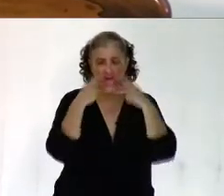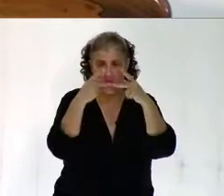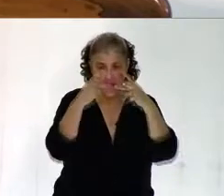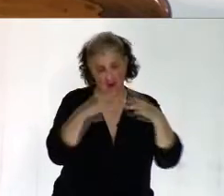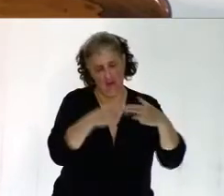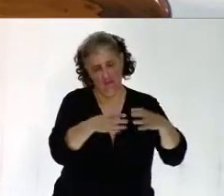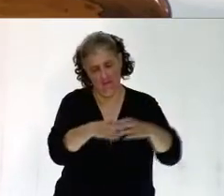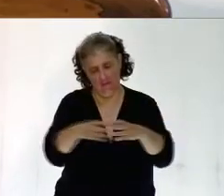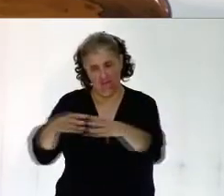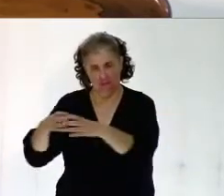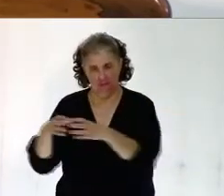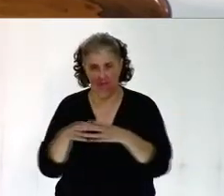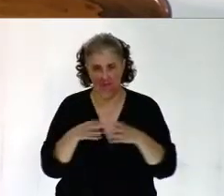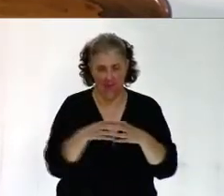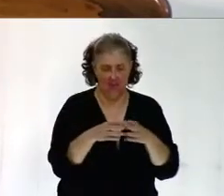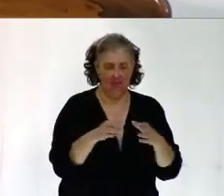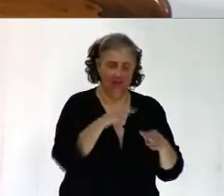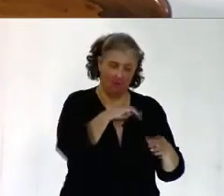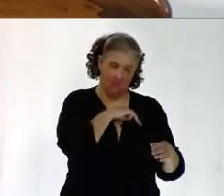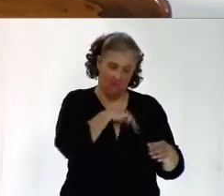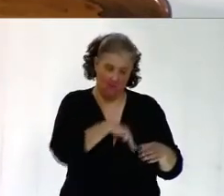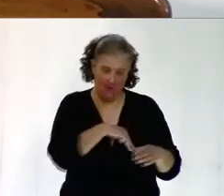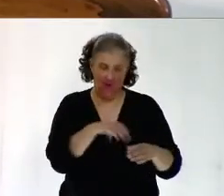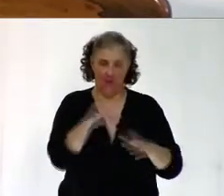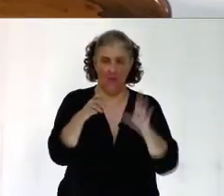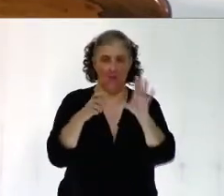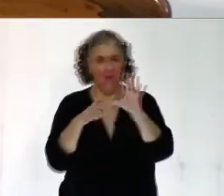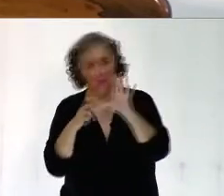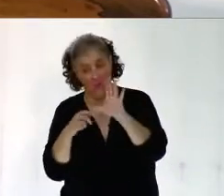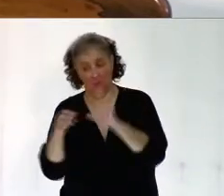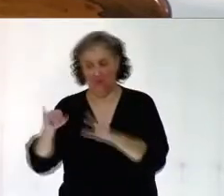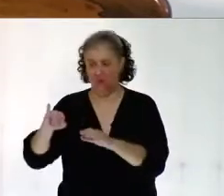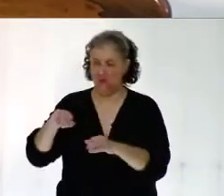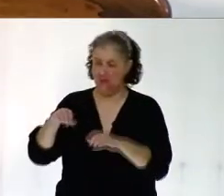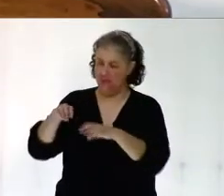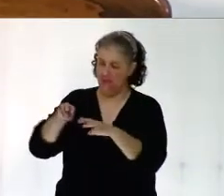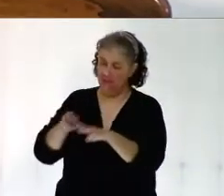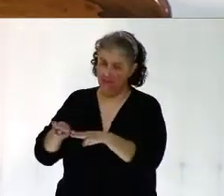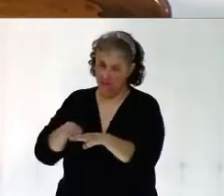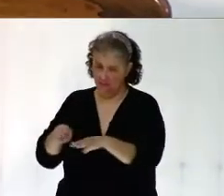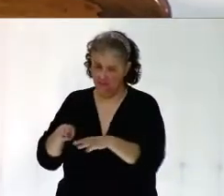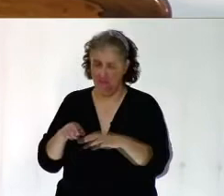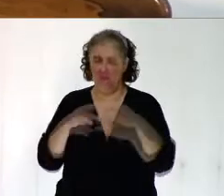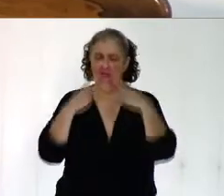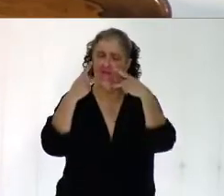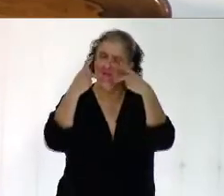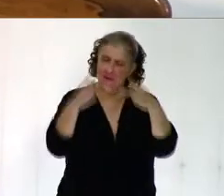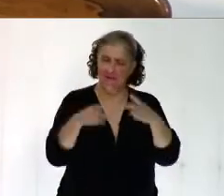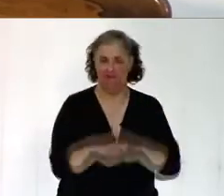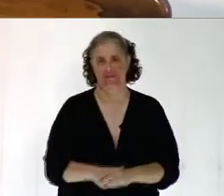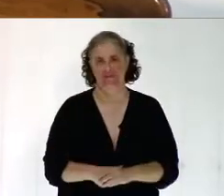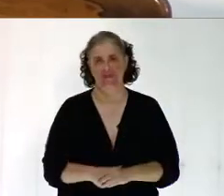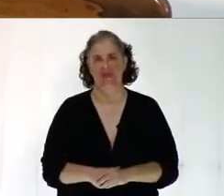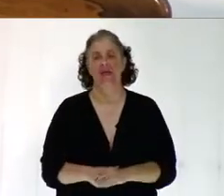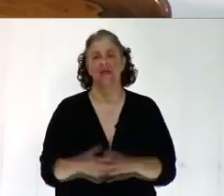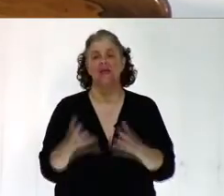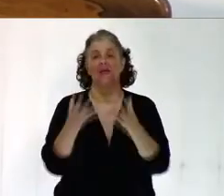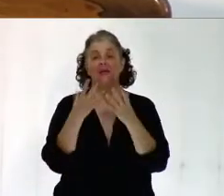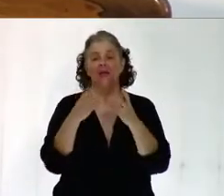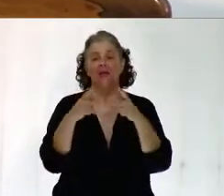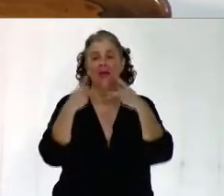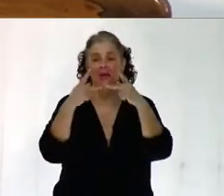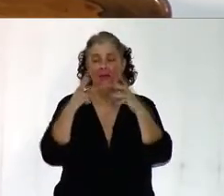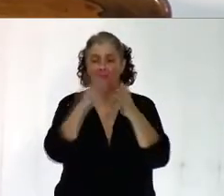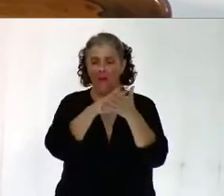a mesma passagem é contada por outro evangelista e hoje eu quero ler parte do texto de